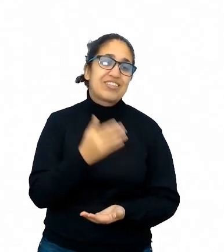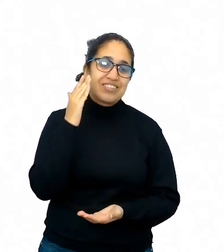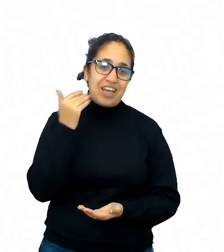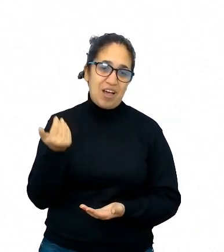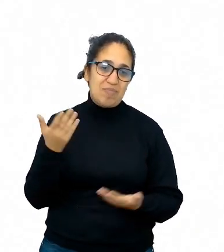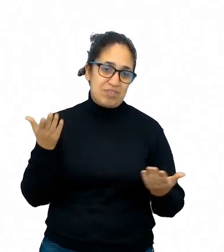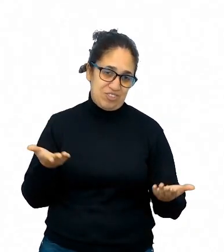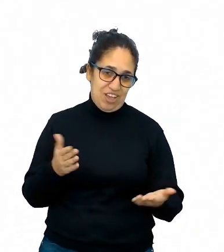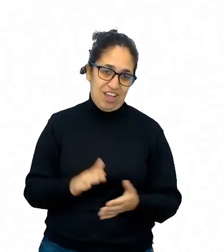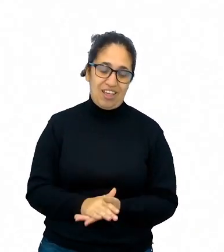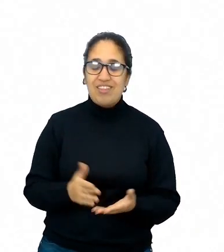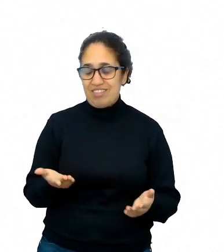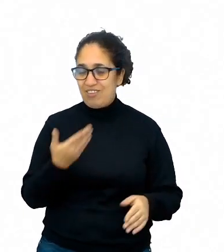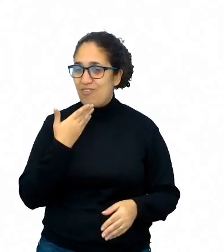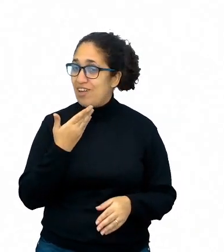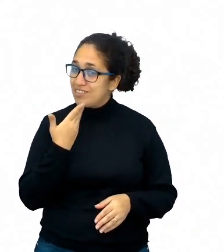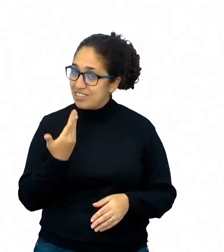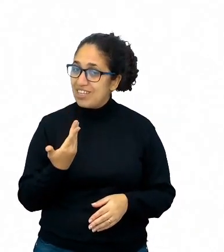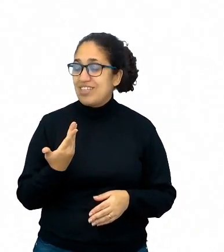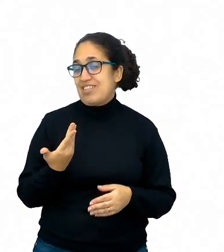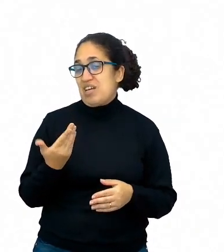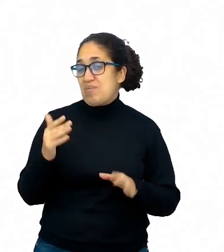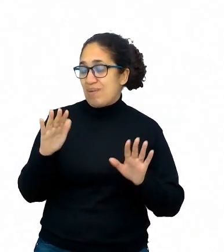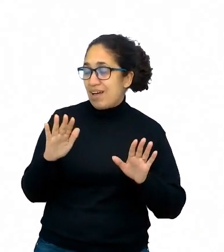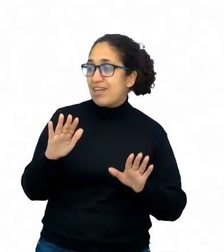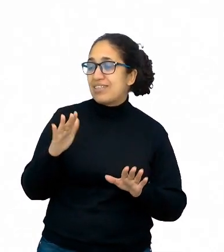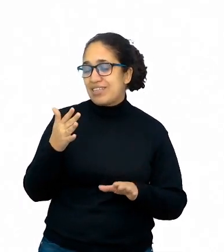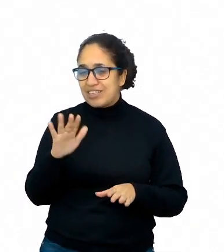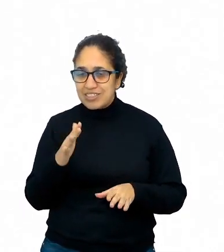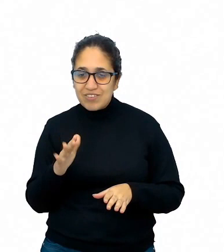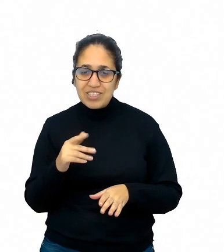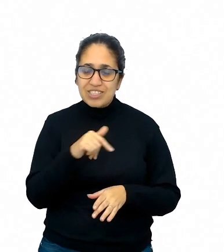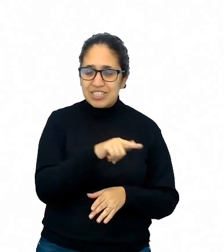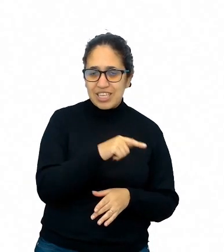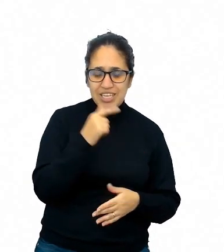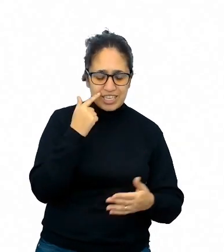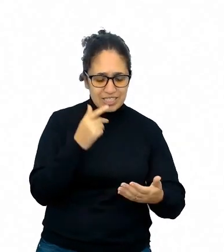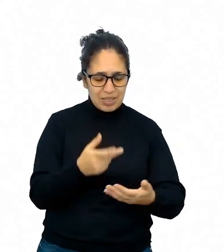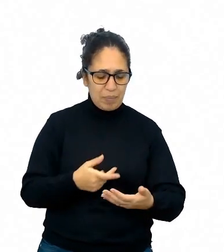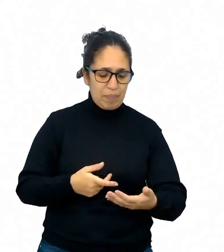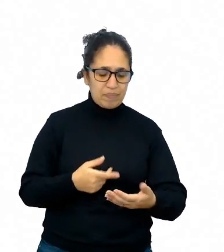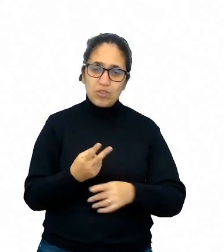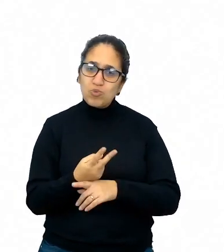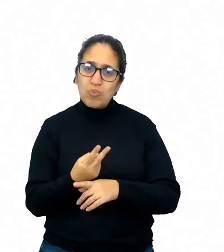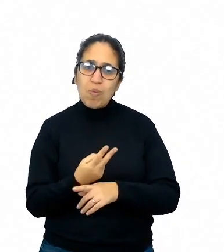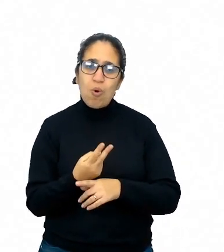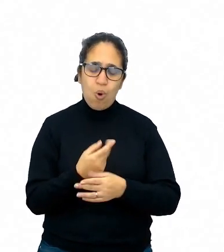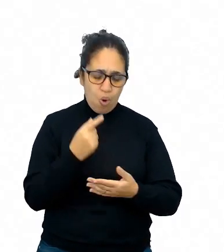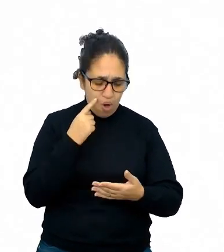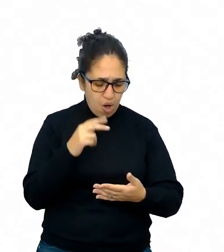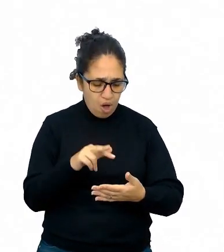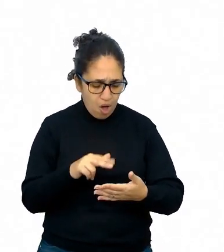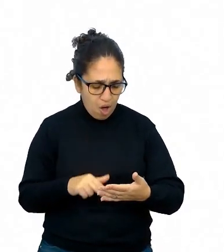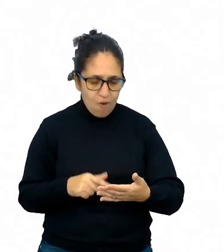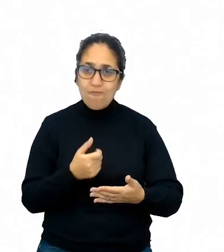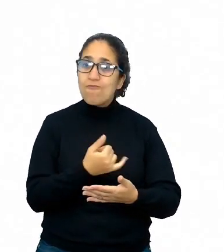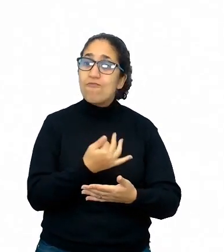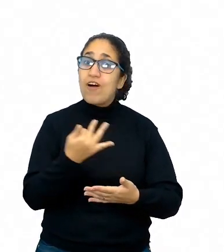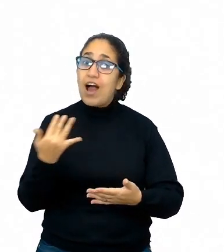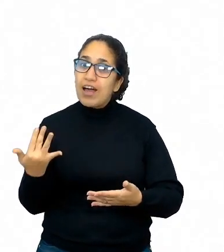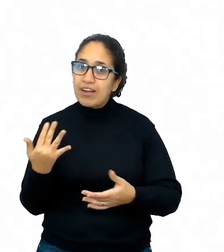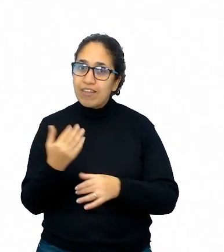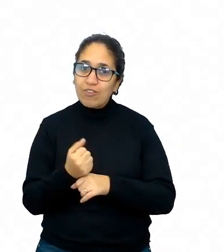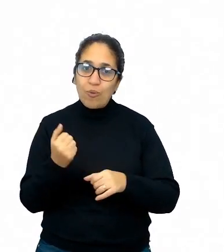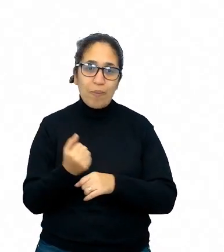para facilitar, mas às vezes também eles podem explorar ali, né, as operações que às